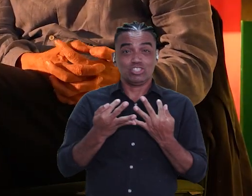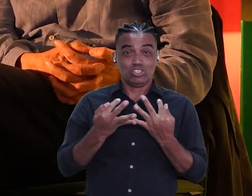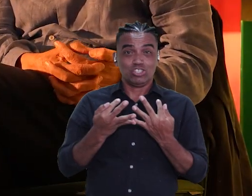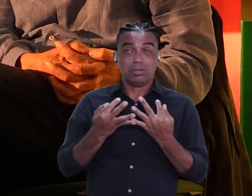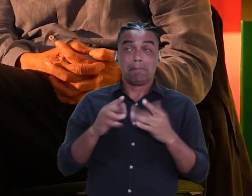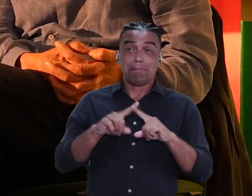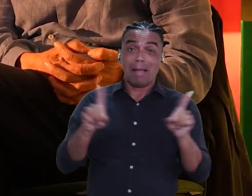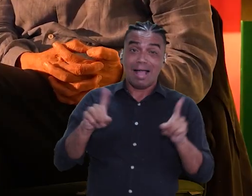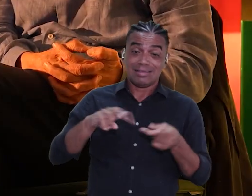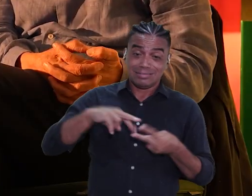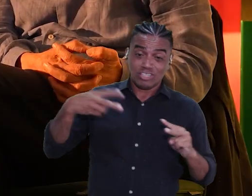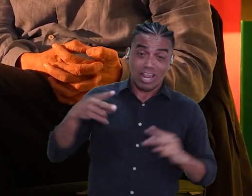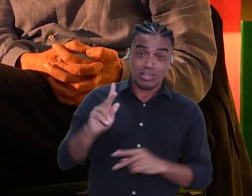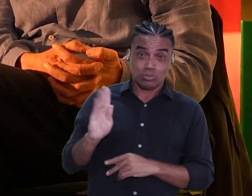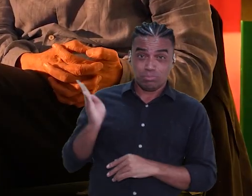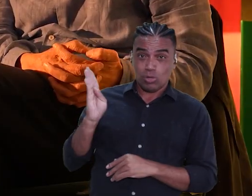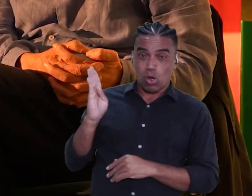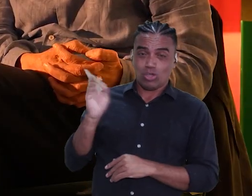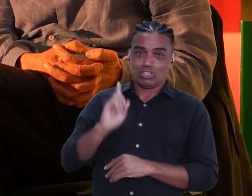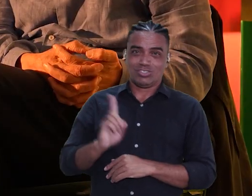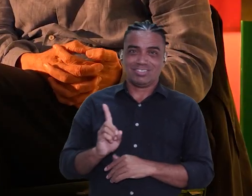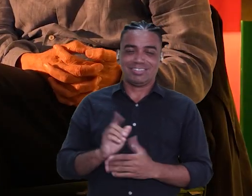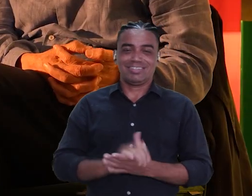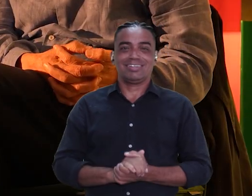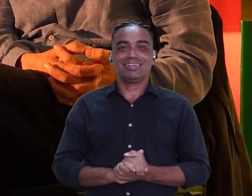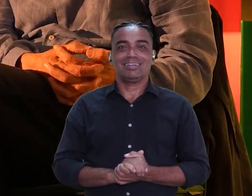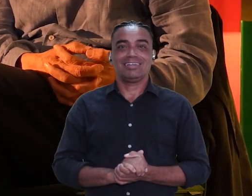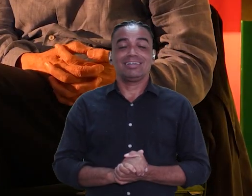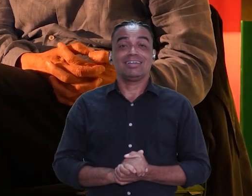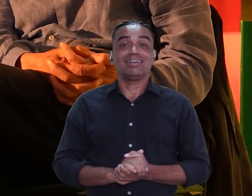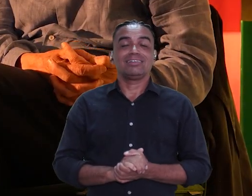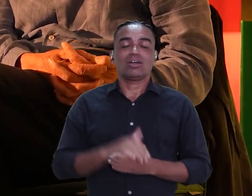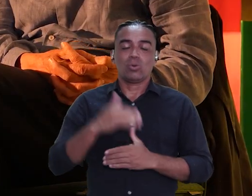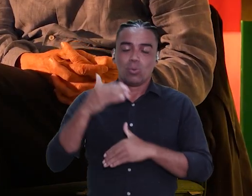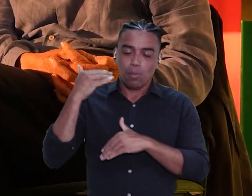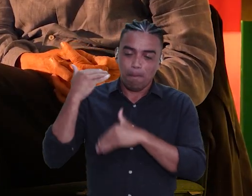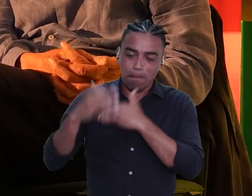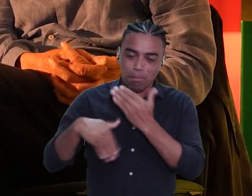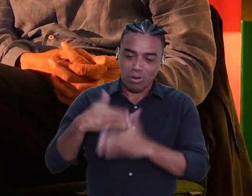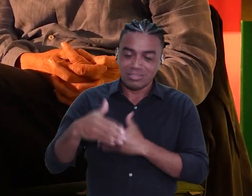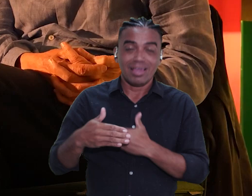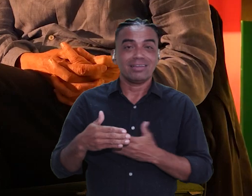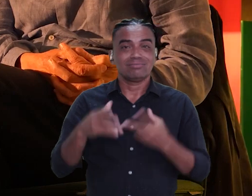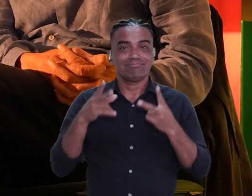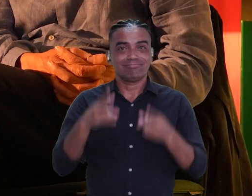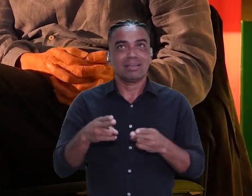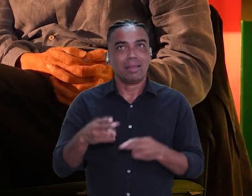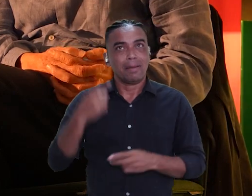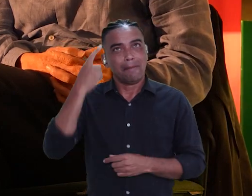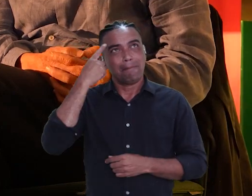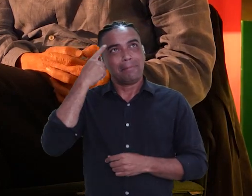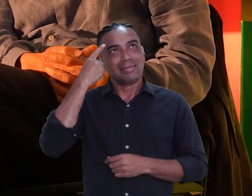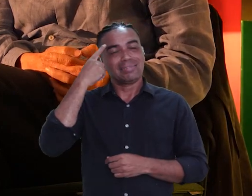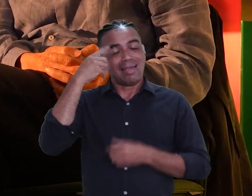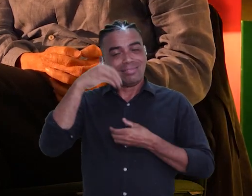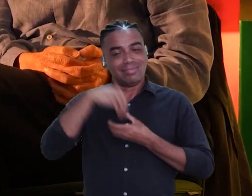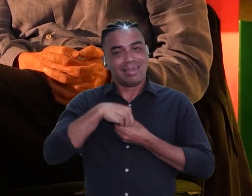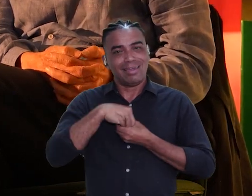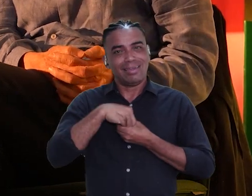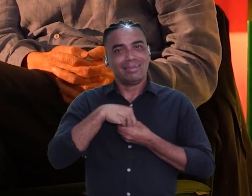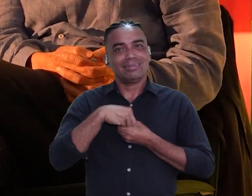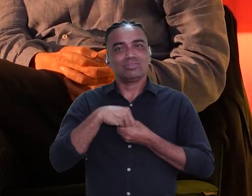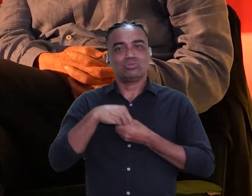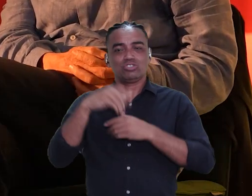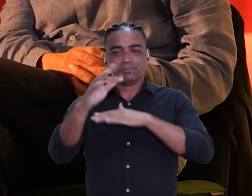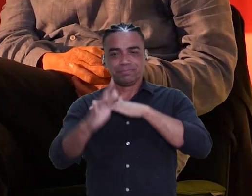biológica. O mesmo processo você pensar nos ciclos internos